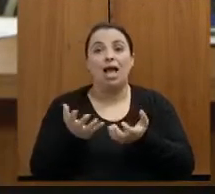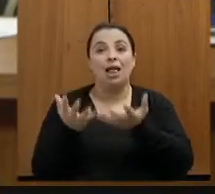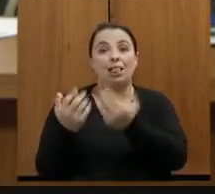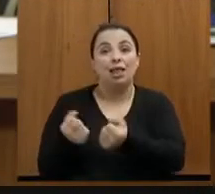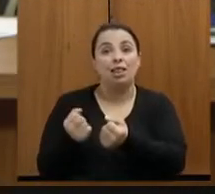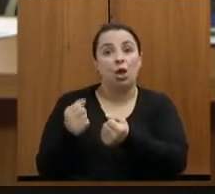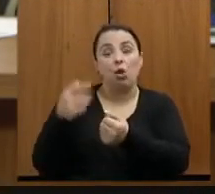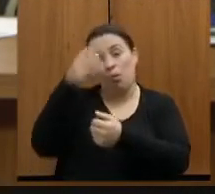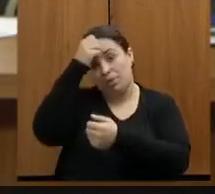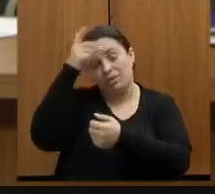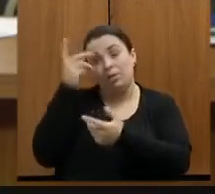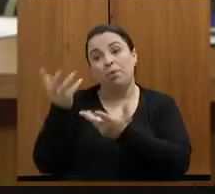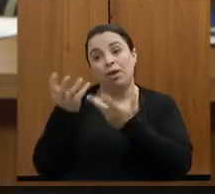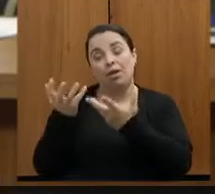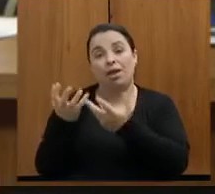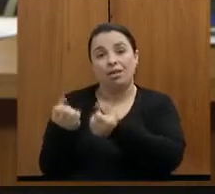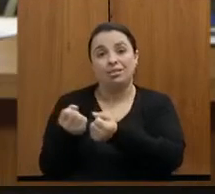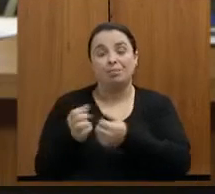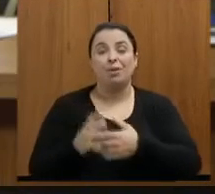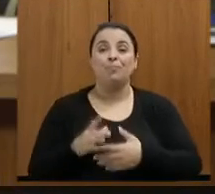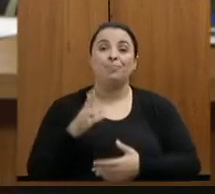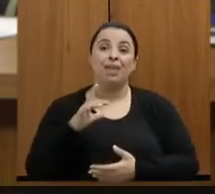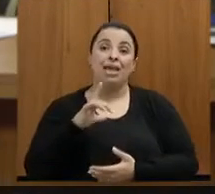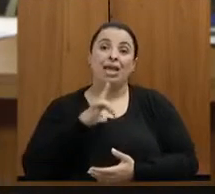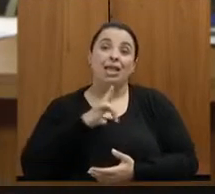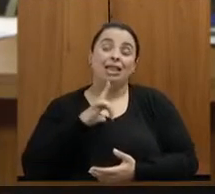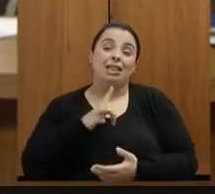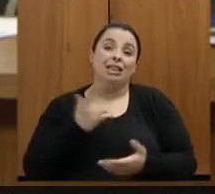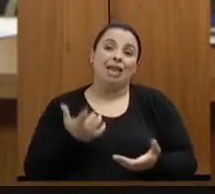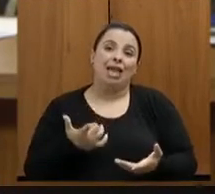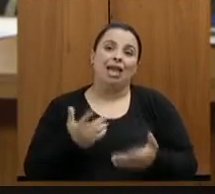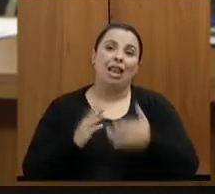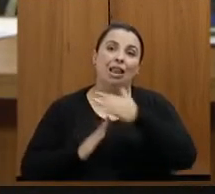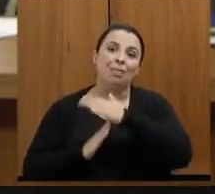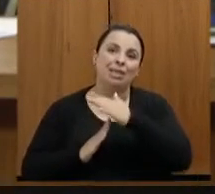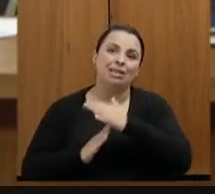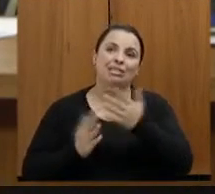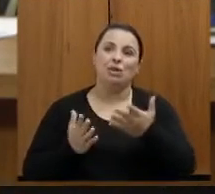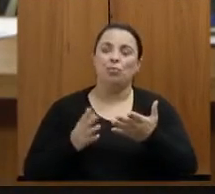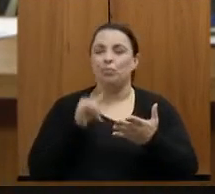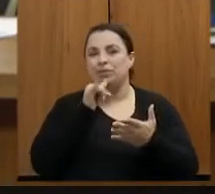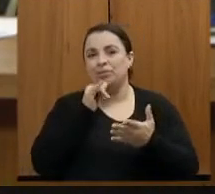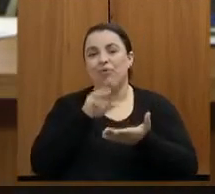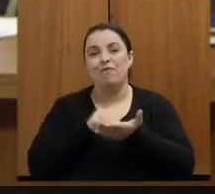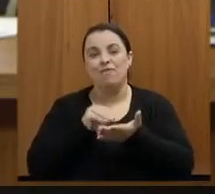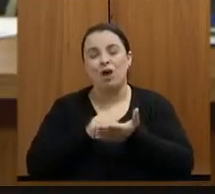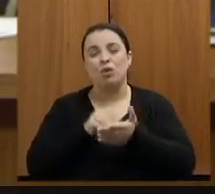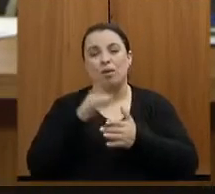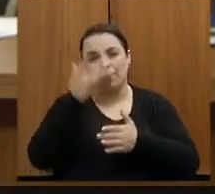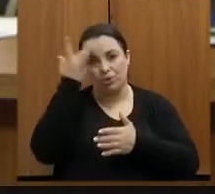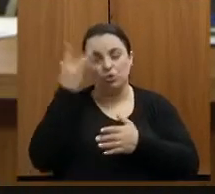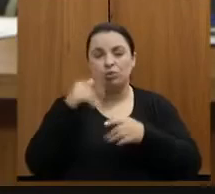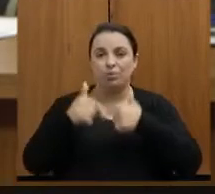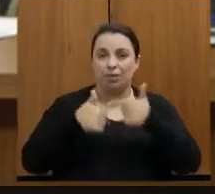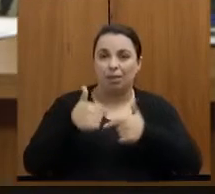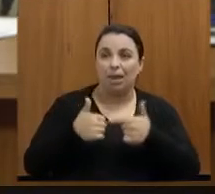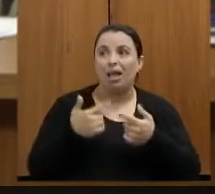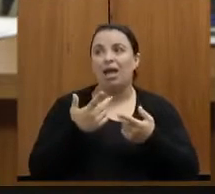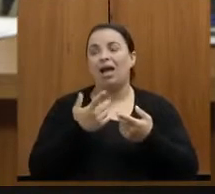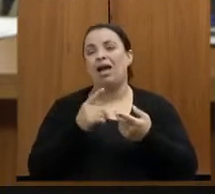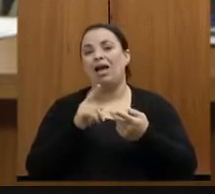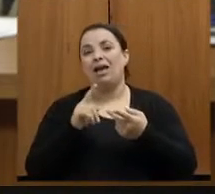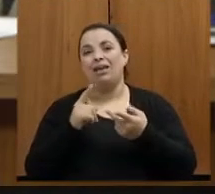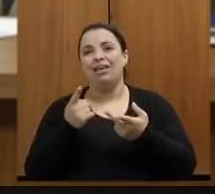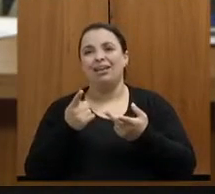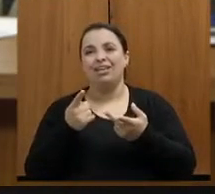É óbvio que hoje a gente esbarra com questões de limitação de equipe, de estrutura mesmo, porém, essa